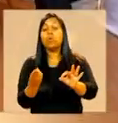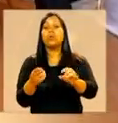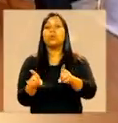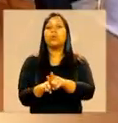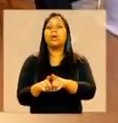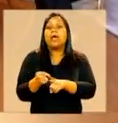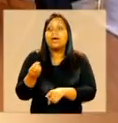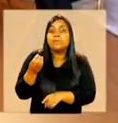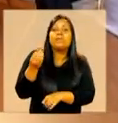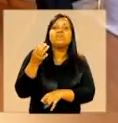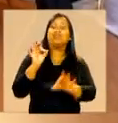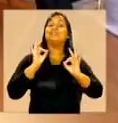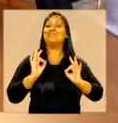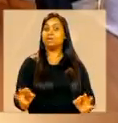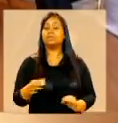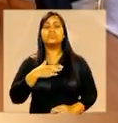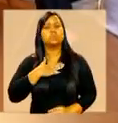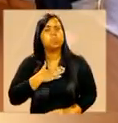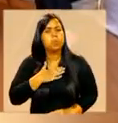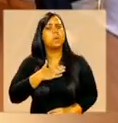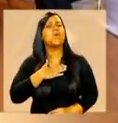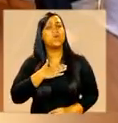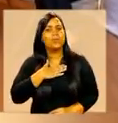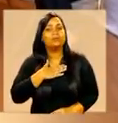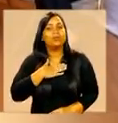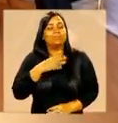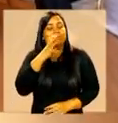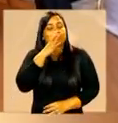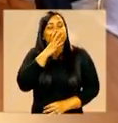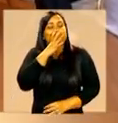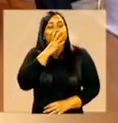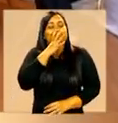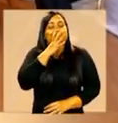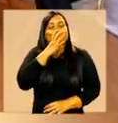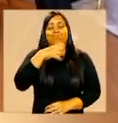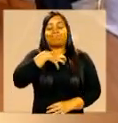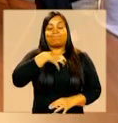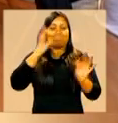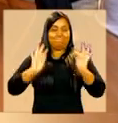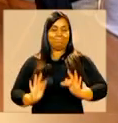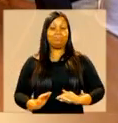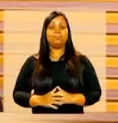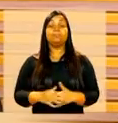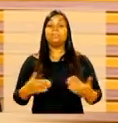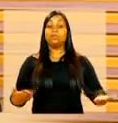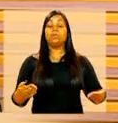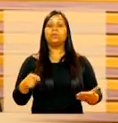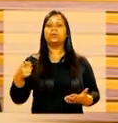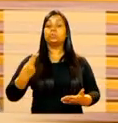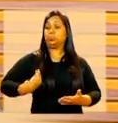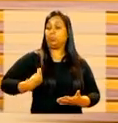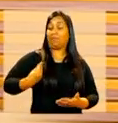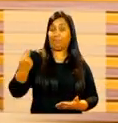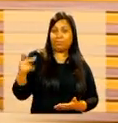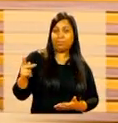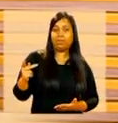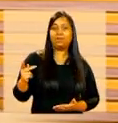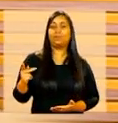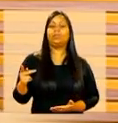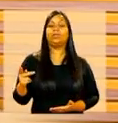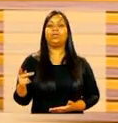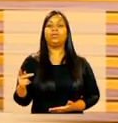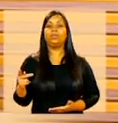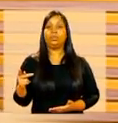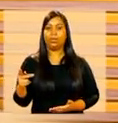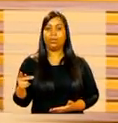verdadeira viajante, né, que gosta e aprecia tudo isso. E na tua trajetória,